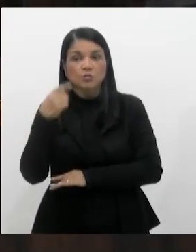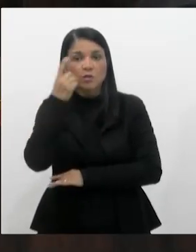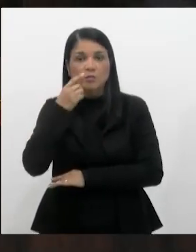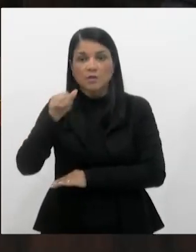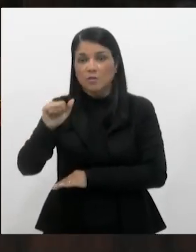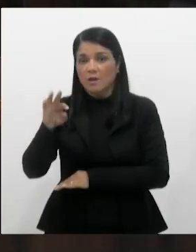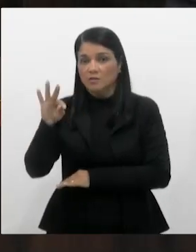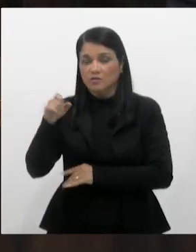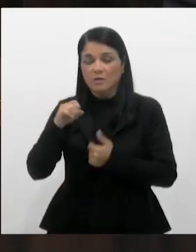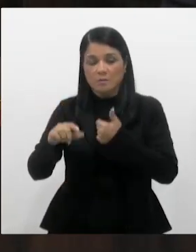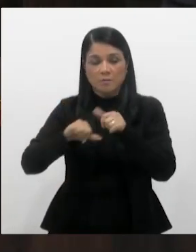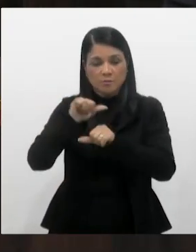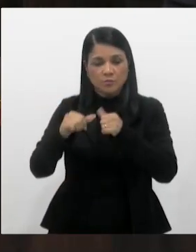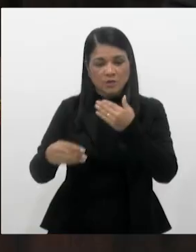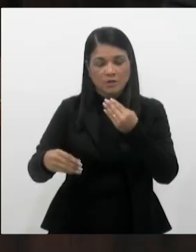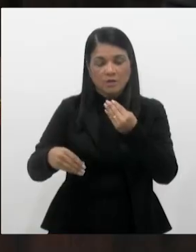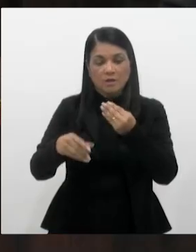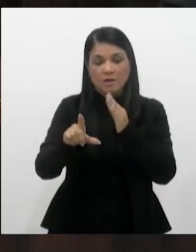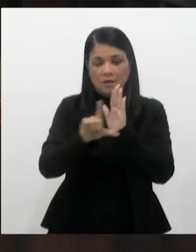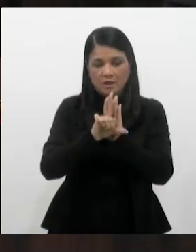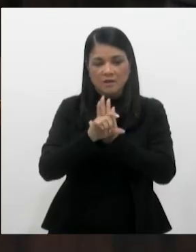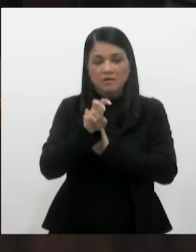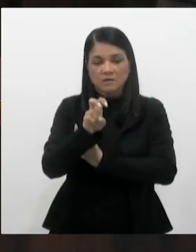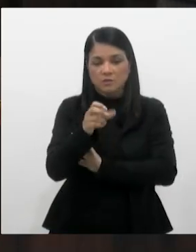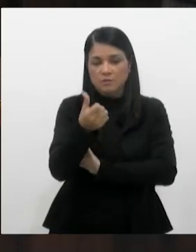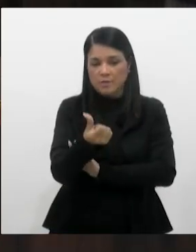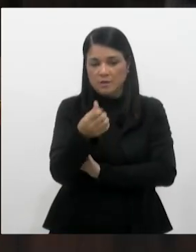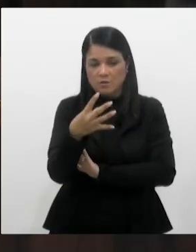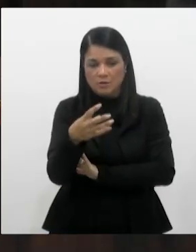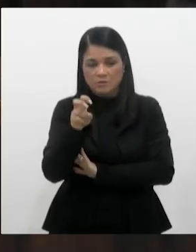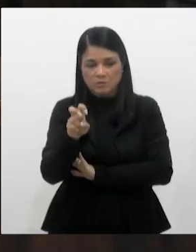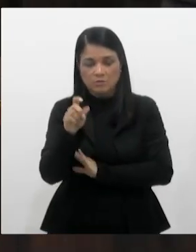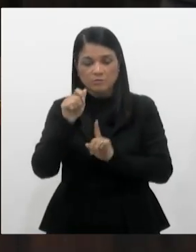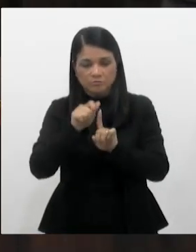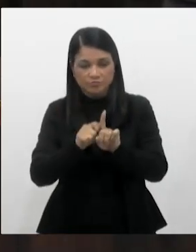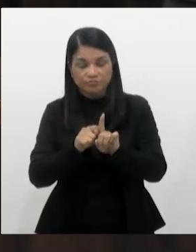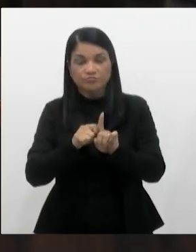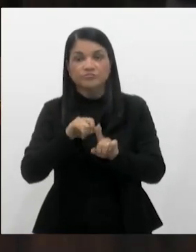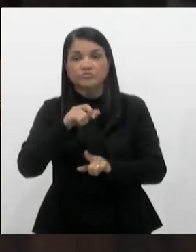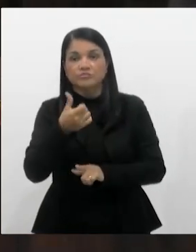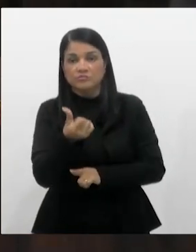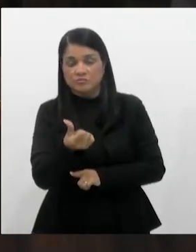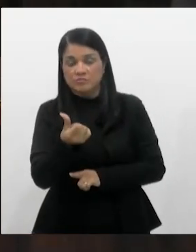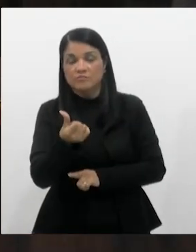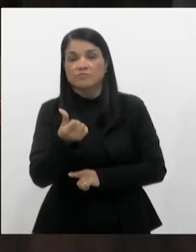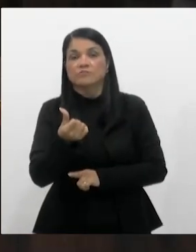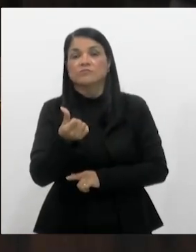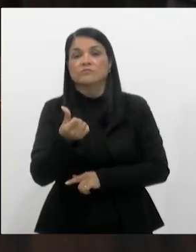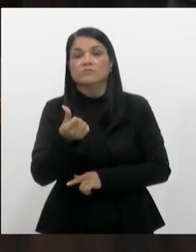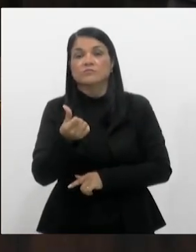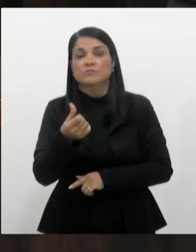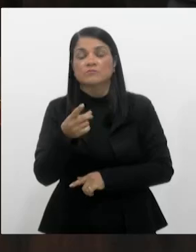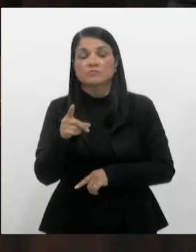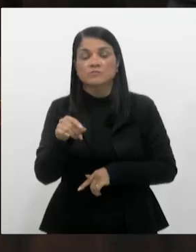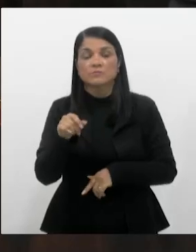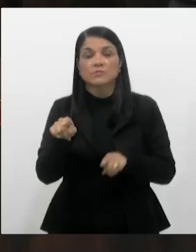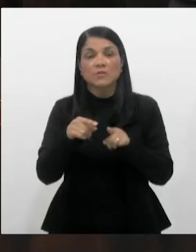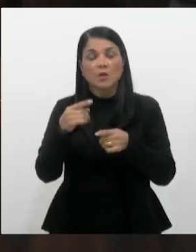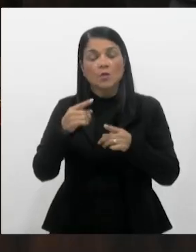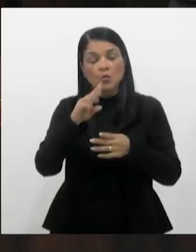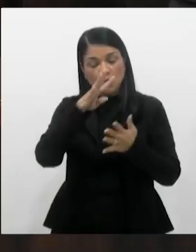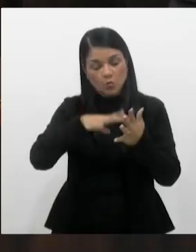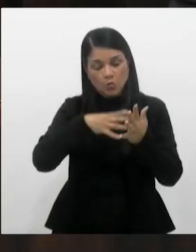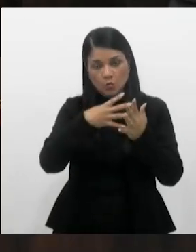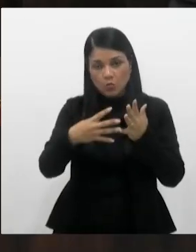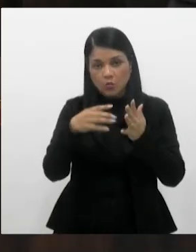Lei nº 5.645, de 6 de janeiro de 2010, para instituir no calendário oficial do Estado do Rio de Janeiro o Dia de Combate ao Preconceito e